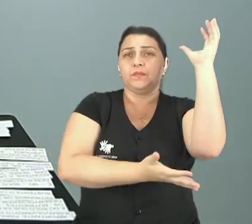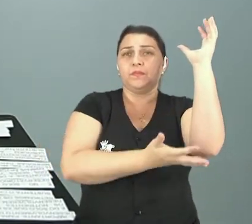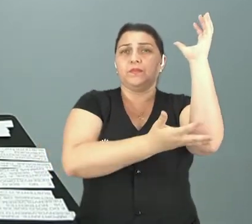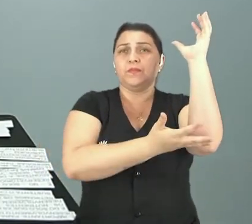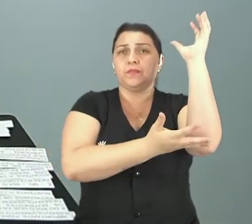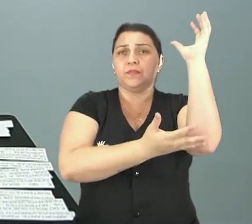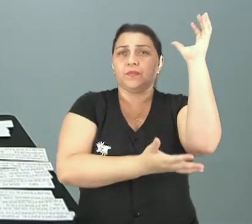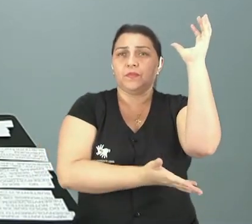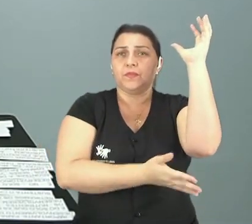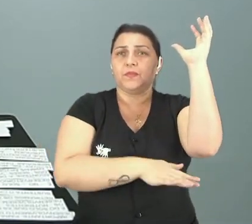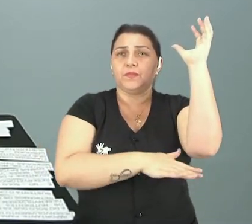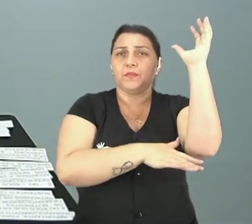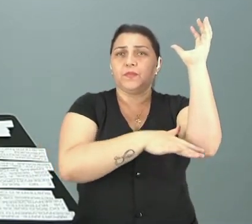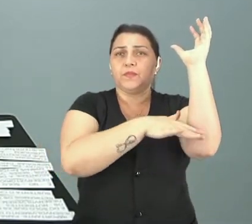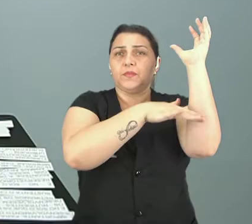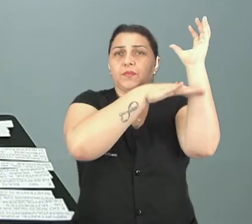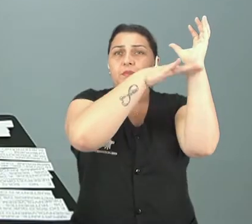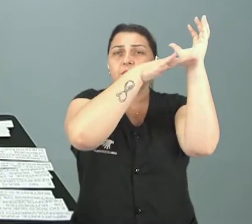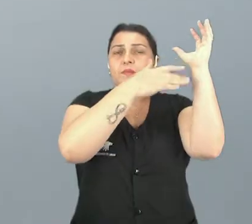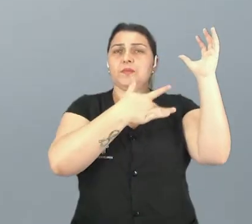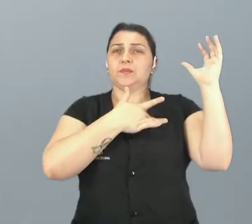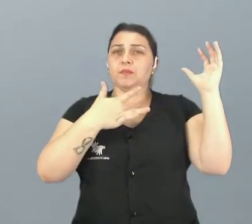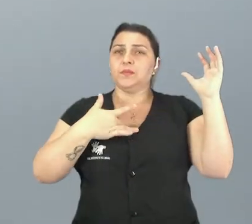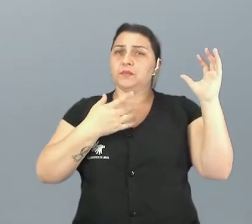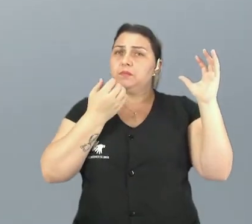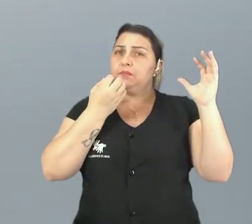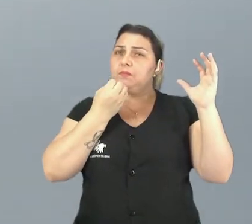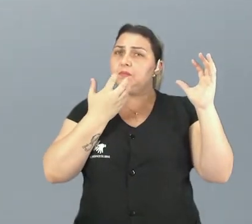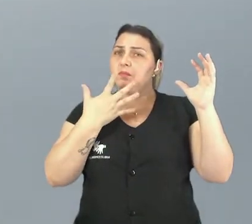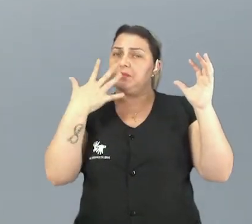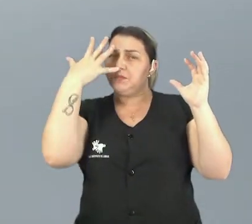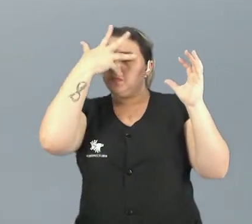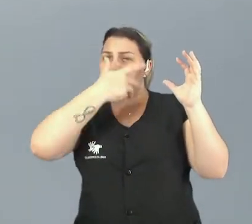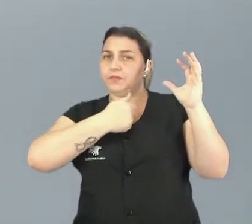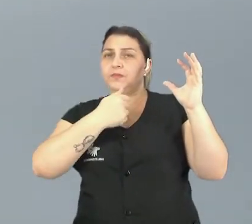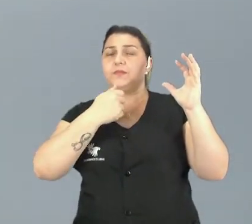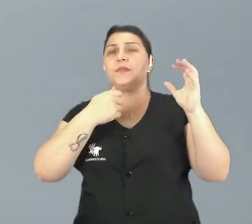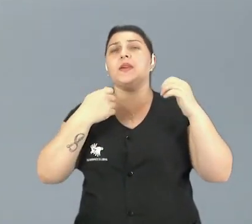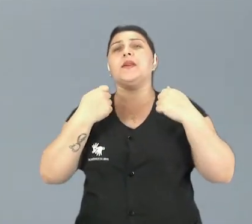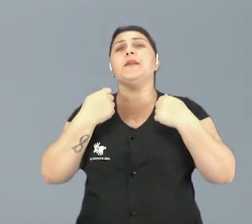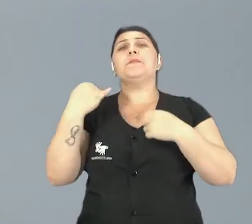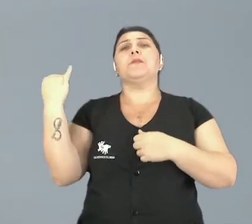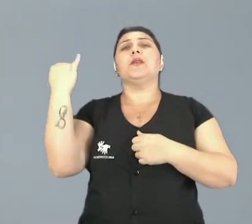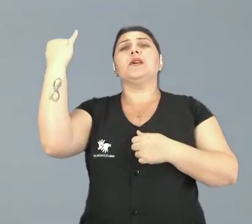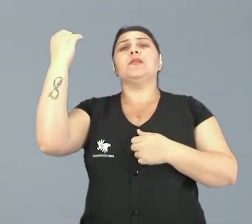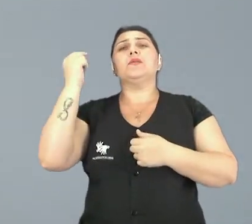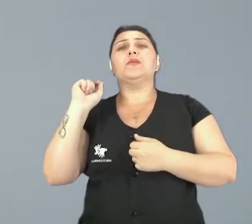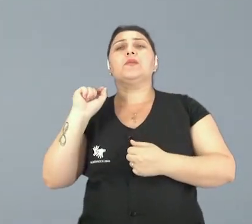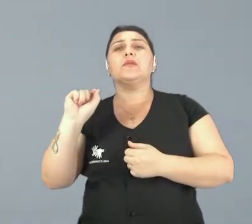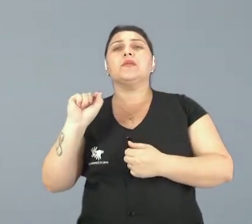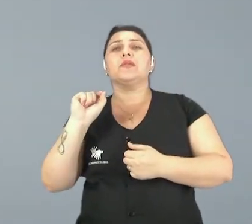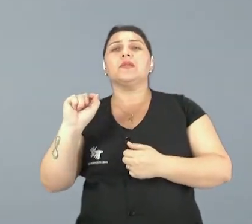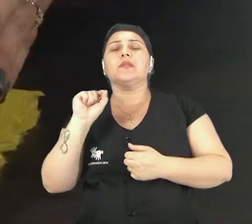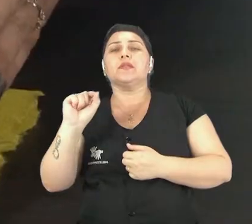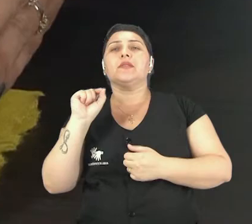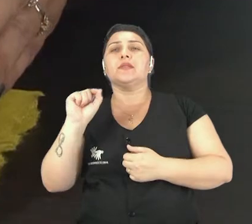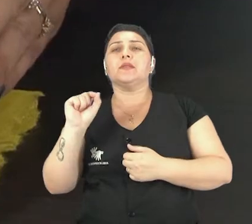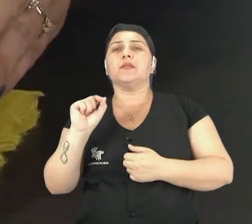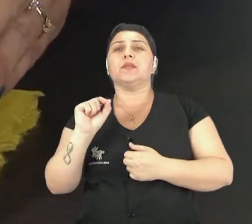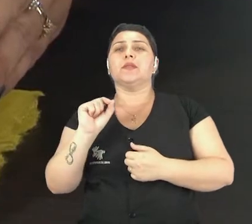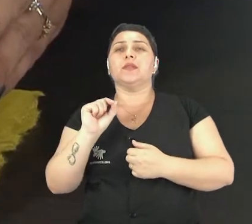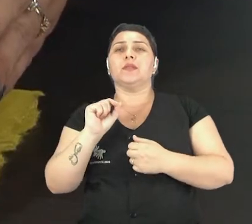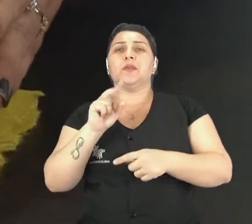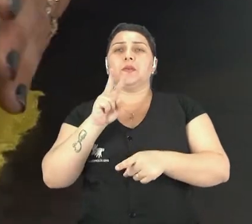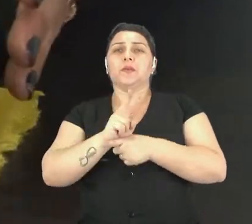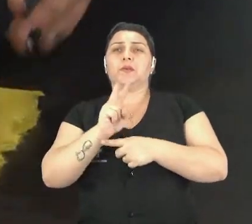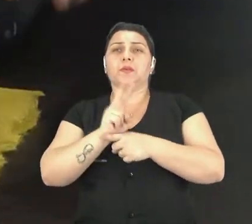para que ela cresça saudável e ficar bem bonita, é necessário o quê? É necessário a adubação